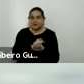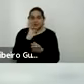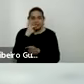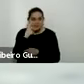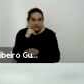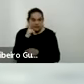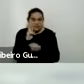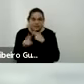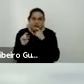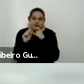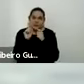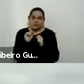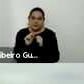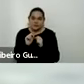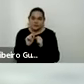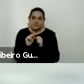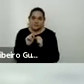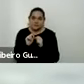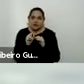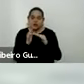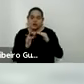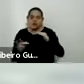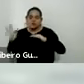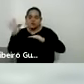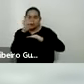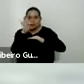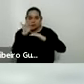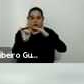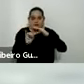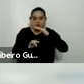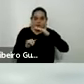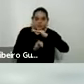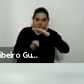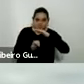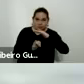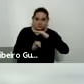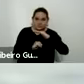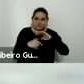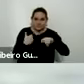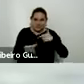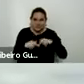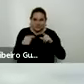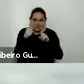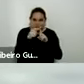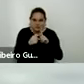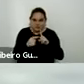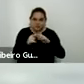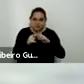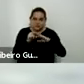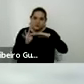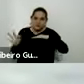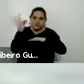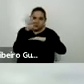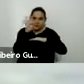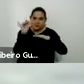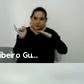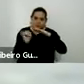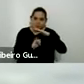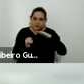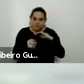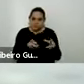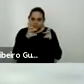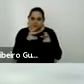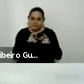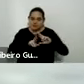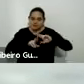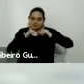pela formalidade e informalidade, né? Pela salário médio, né? Era